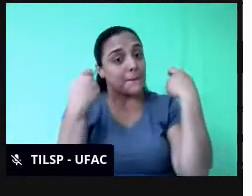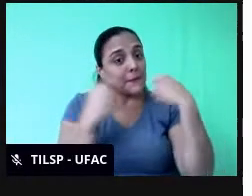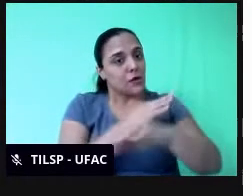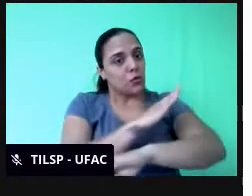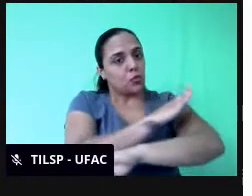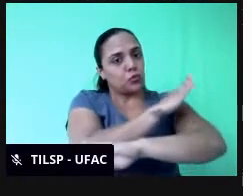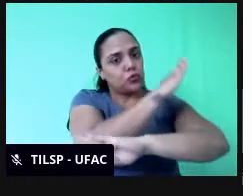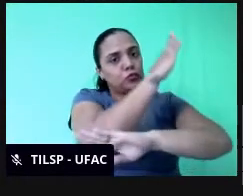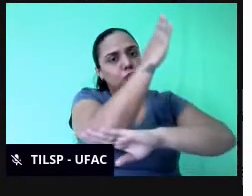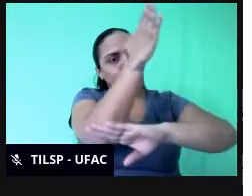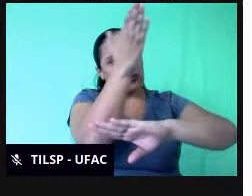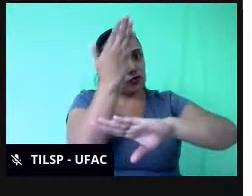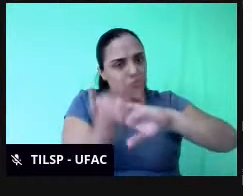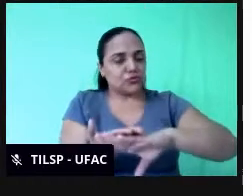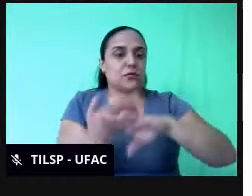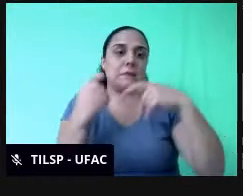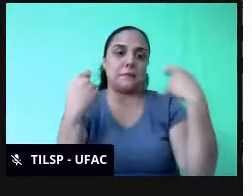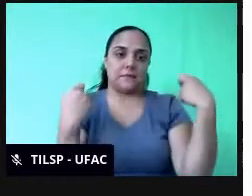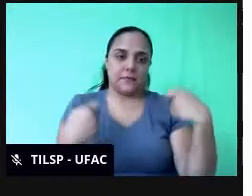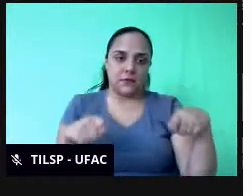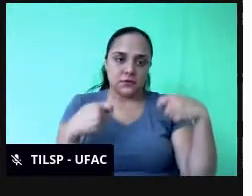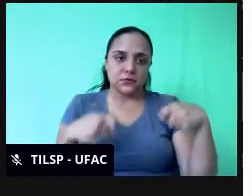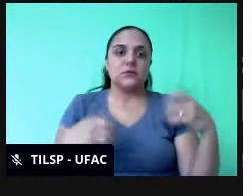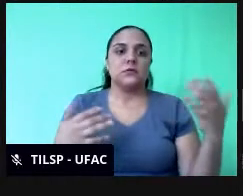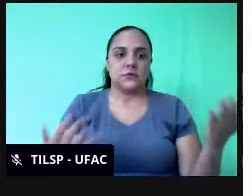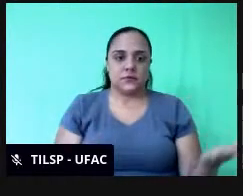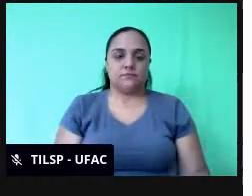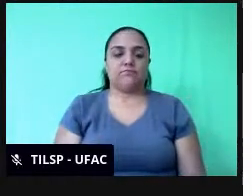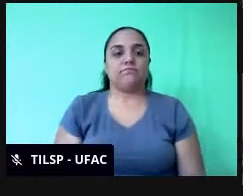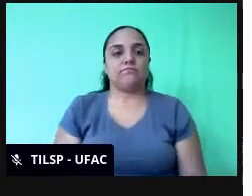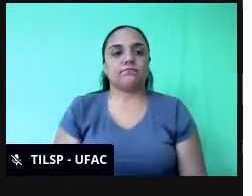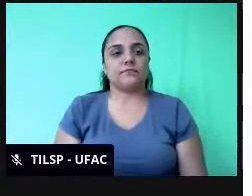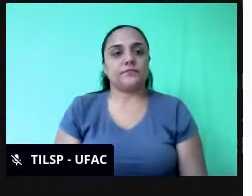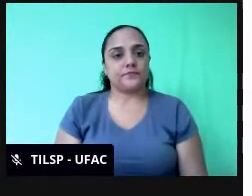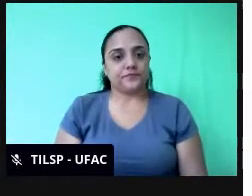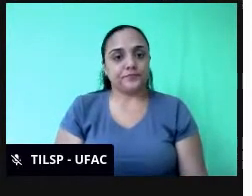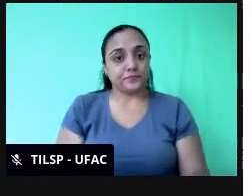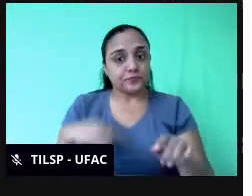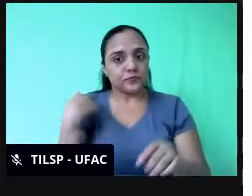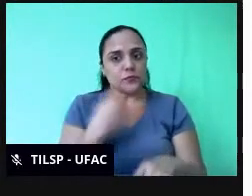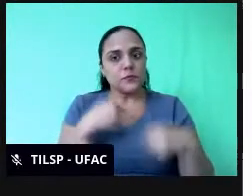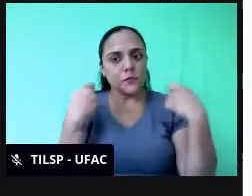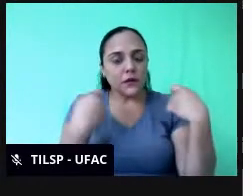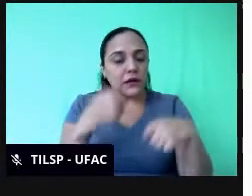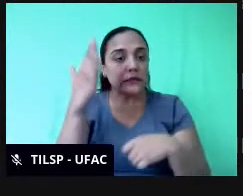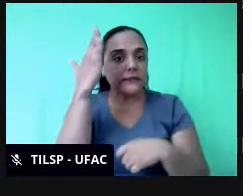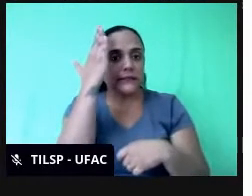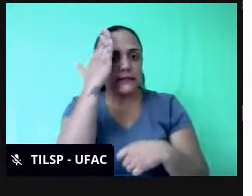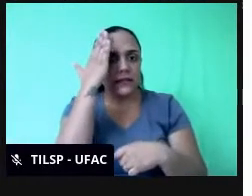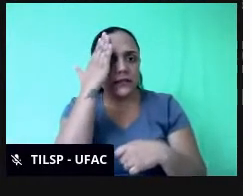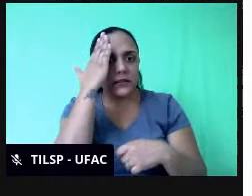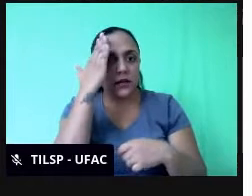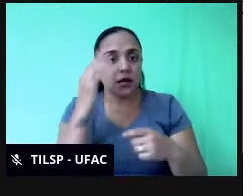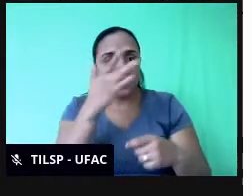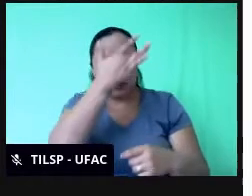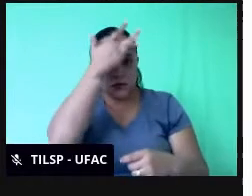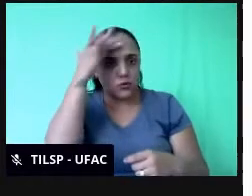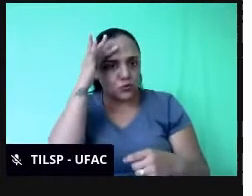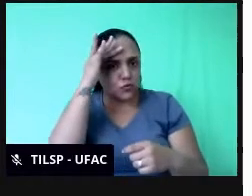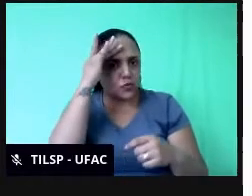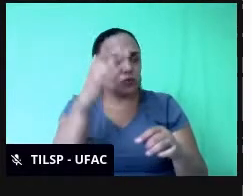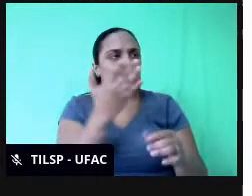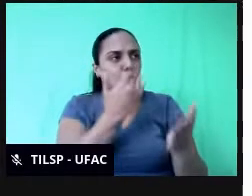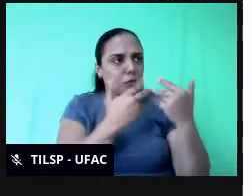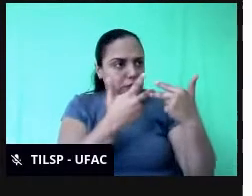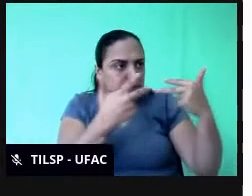dia todo. Então, aqui eu já trago um fator limitante para vocês, mas trago também que nesse estudo eles controlaram as outras